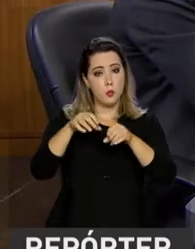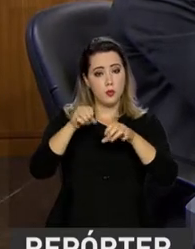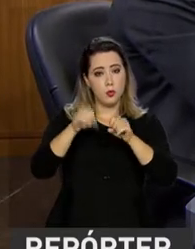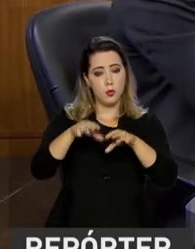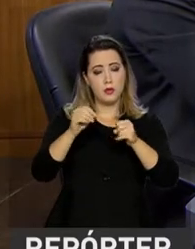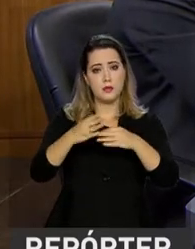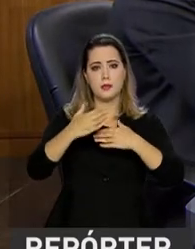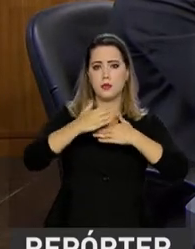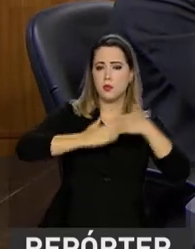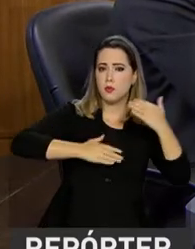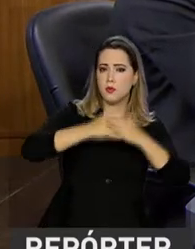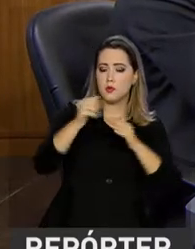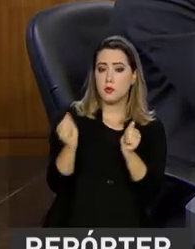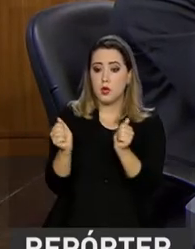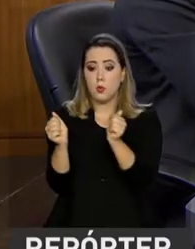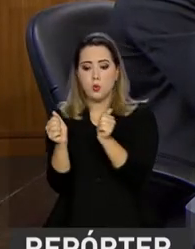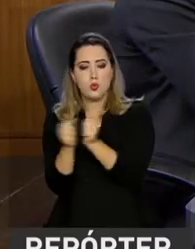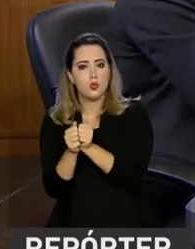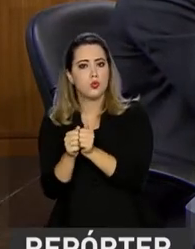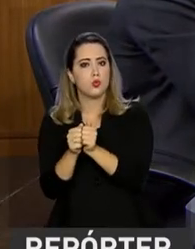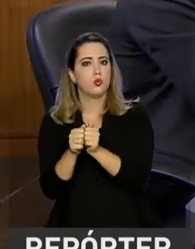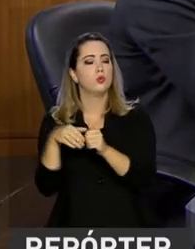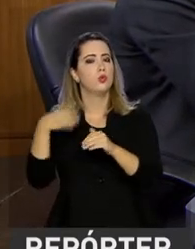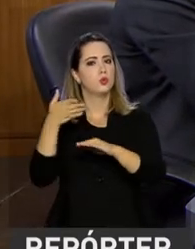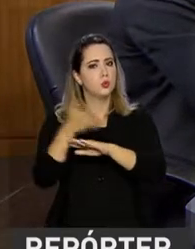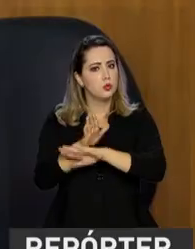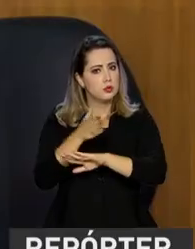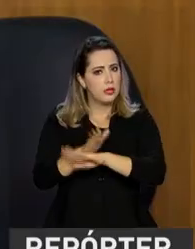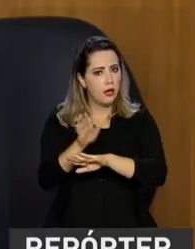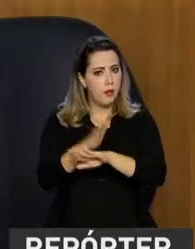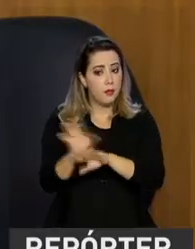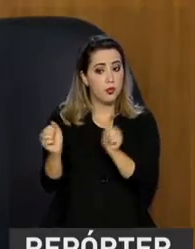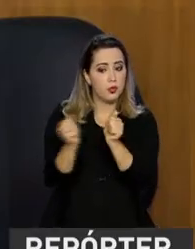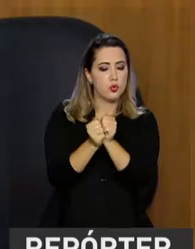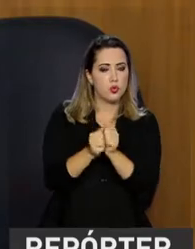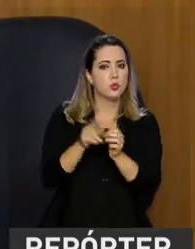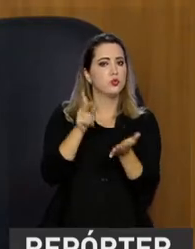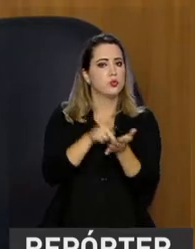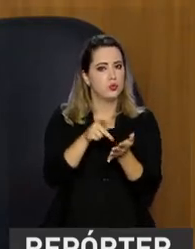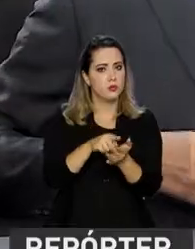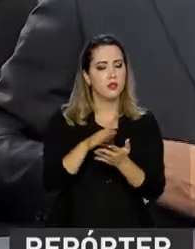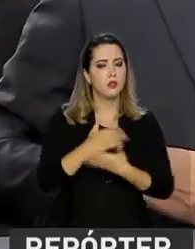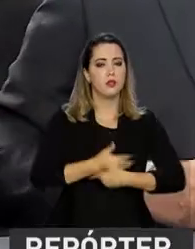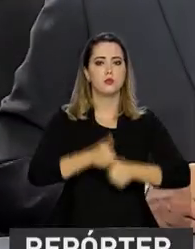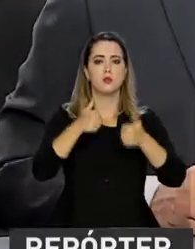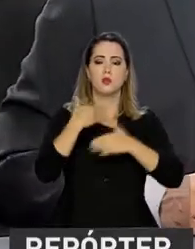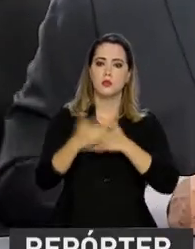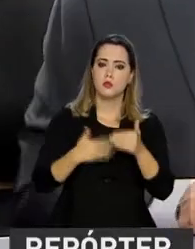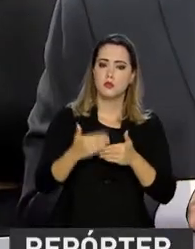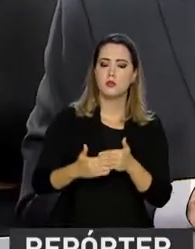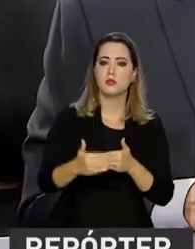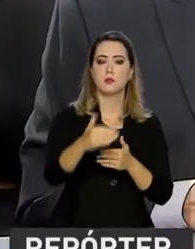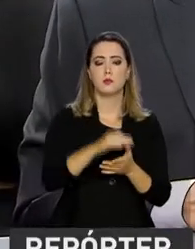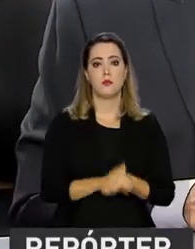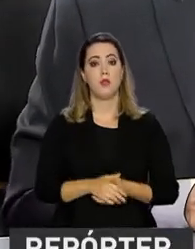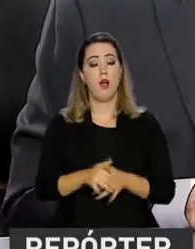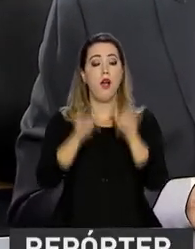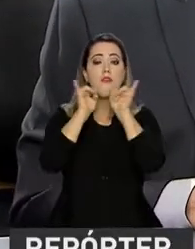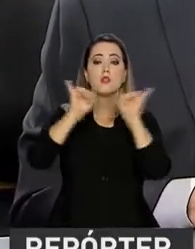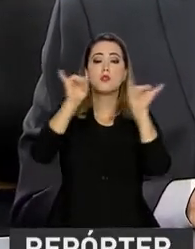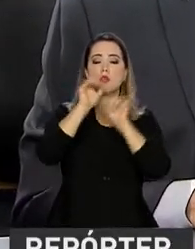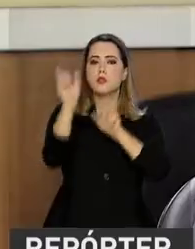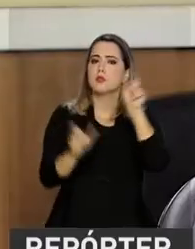ao lado de um professor mais experiente para que ele possa ter o melhor desempenho mendonça filho mandou um recado